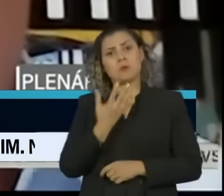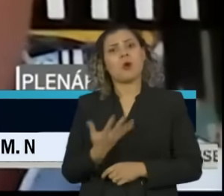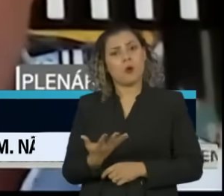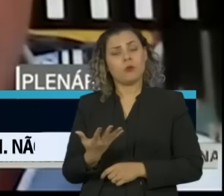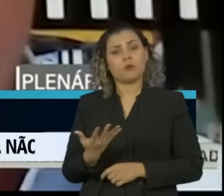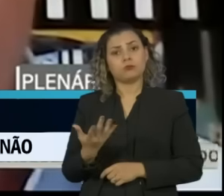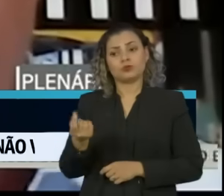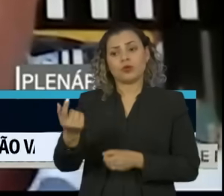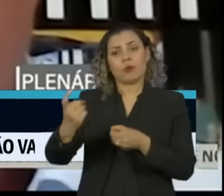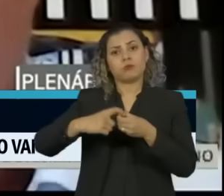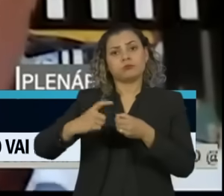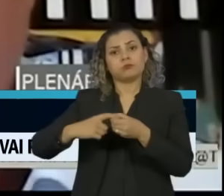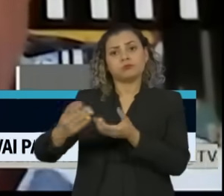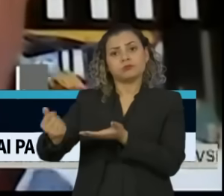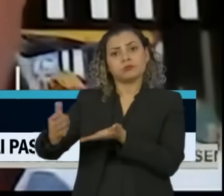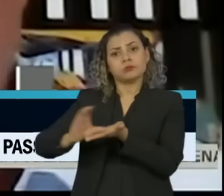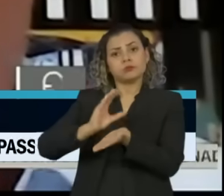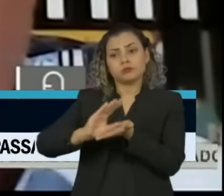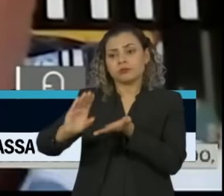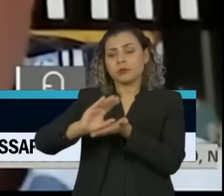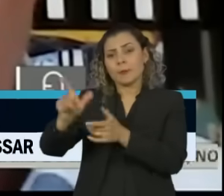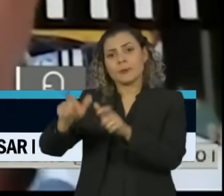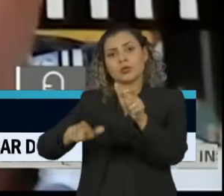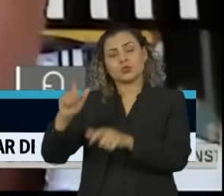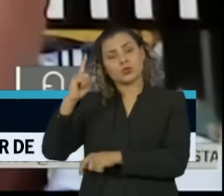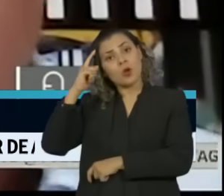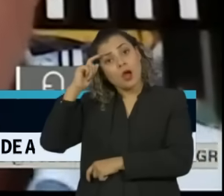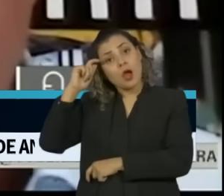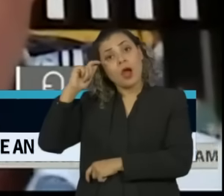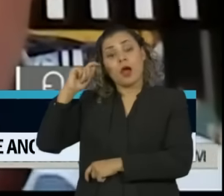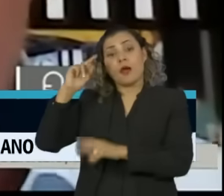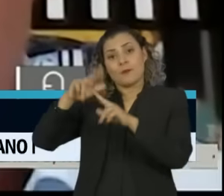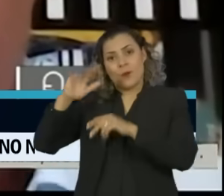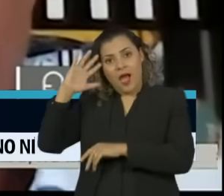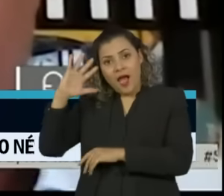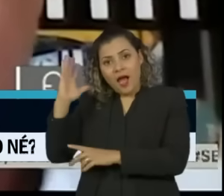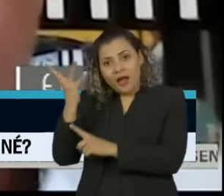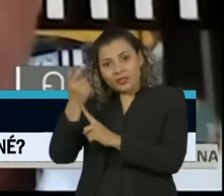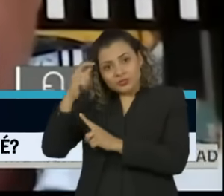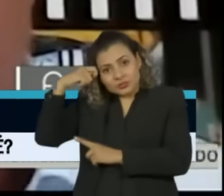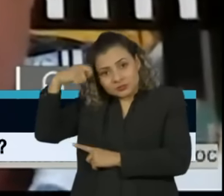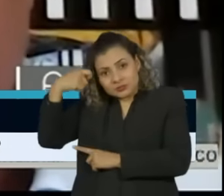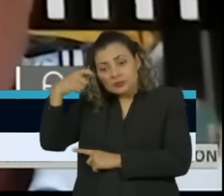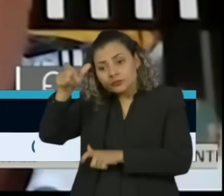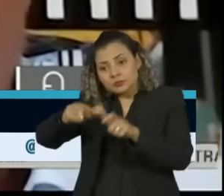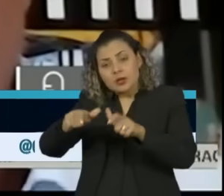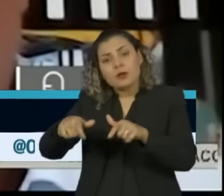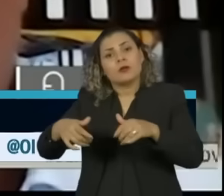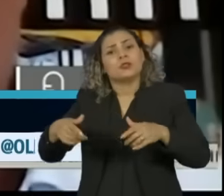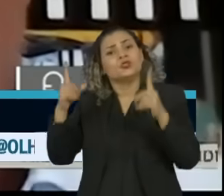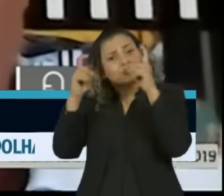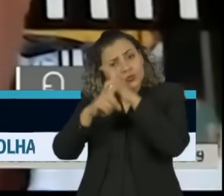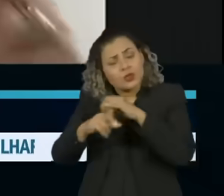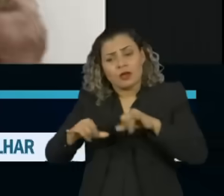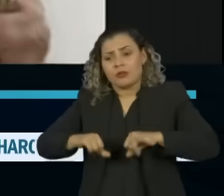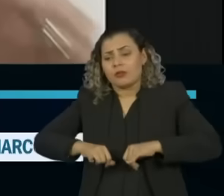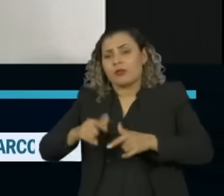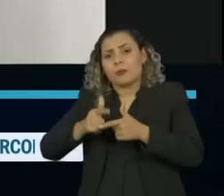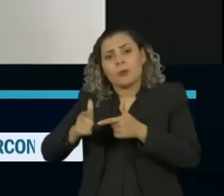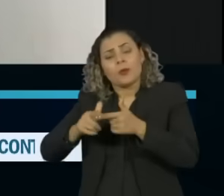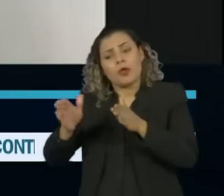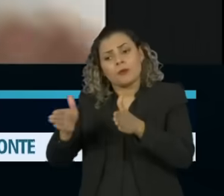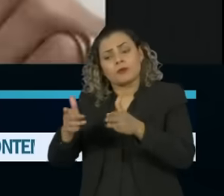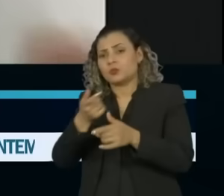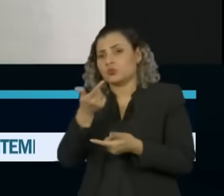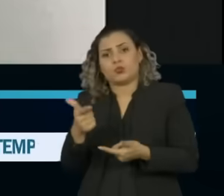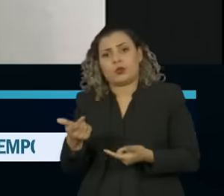para aqueles que precisam e que, nesse momento de pandemia, estão, na verdade, passando por dificuldades.